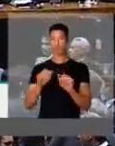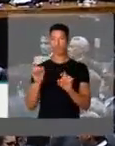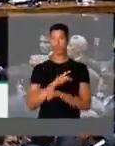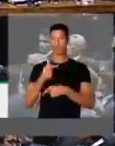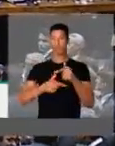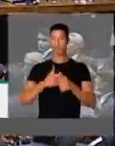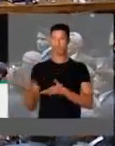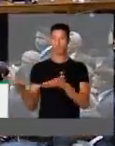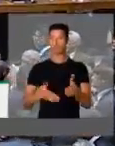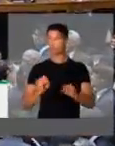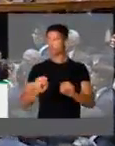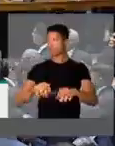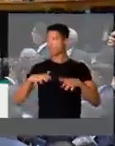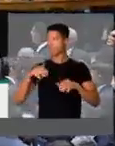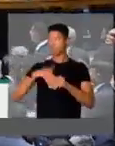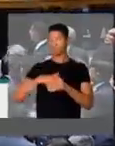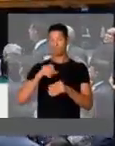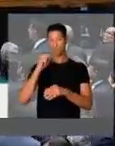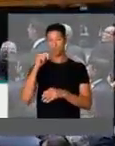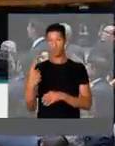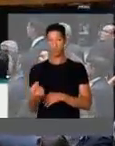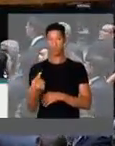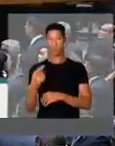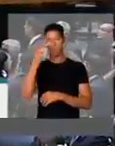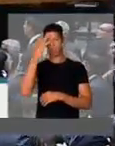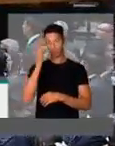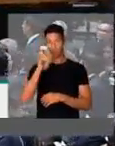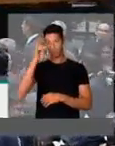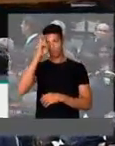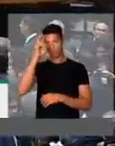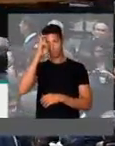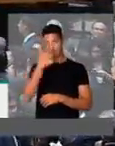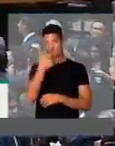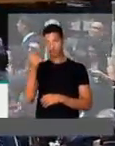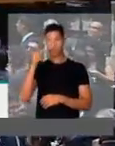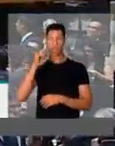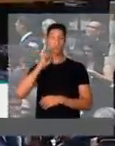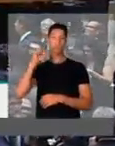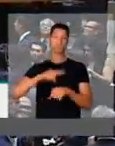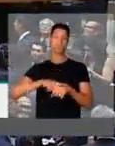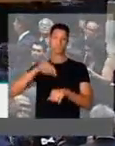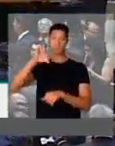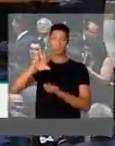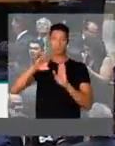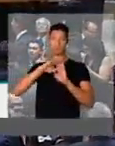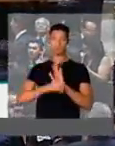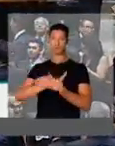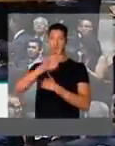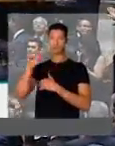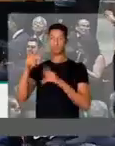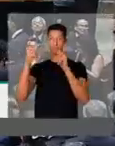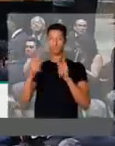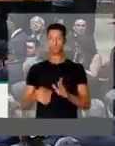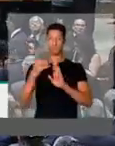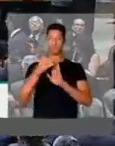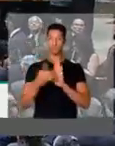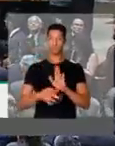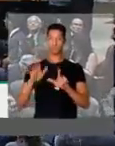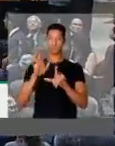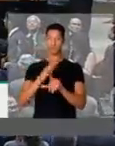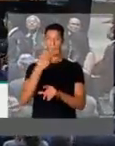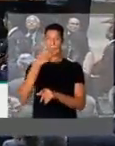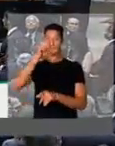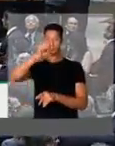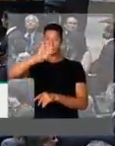iniciar os trabalhos antes convocando sessão deliberativa extraordinária para amanhã, quinta-feira, 20 de abril, às 9 horas, com a seguinte ordem do dia. Projeto de decreto